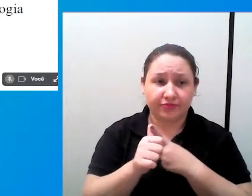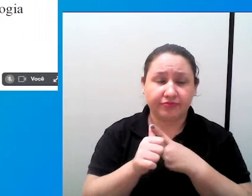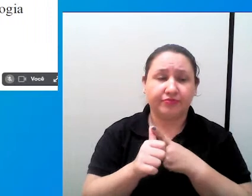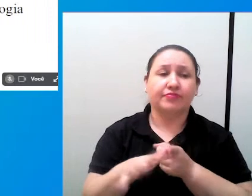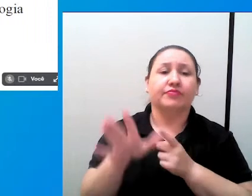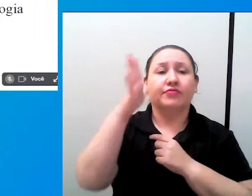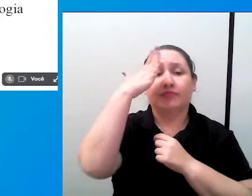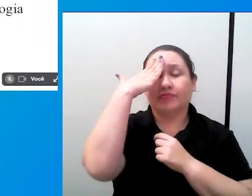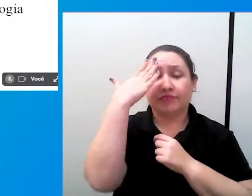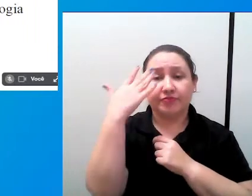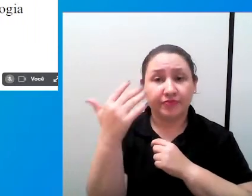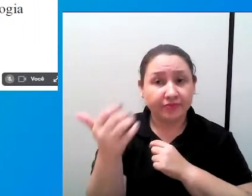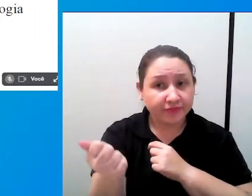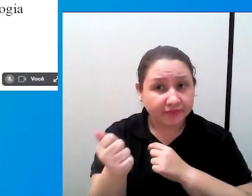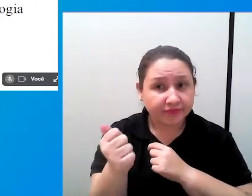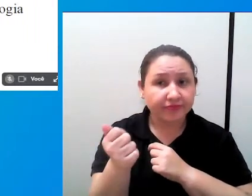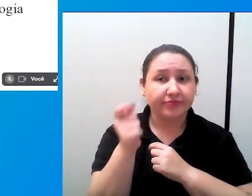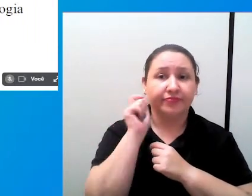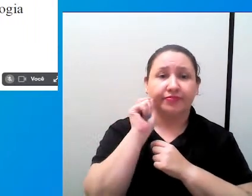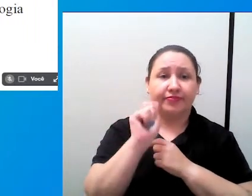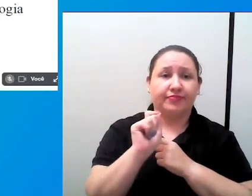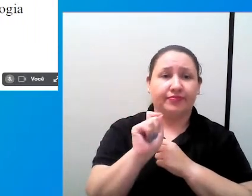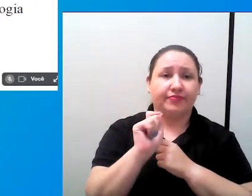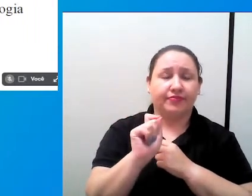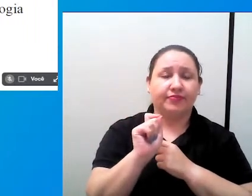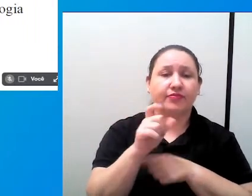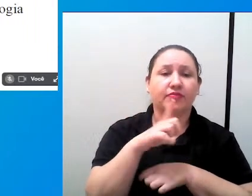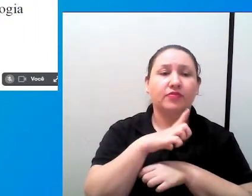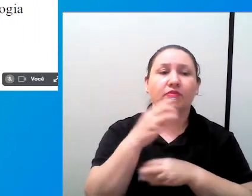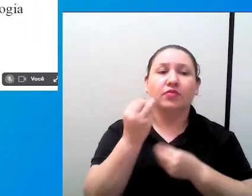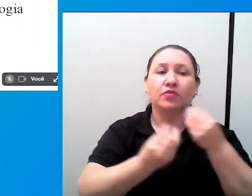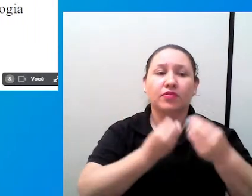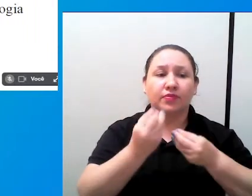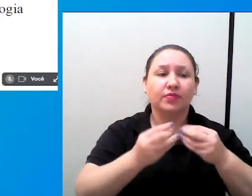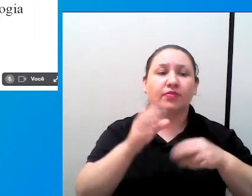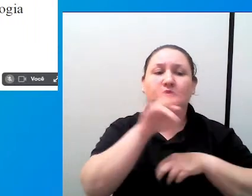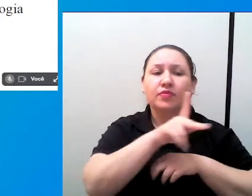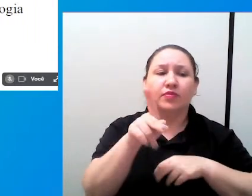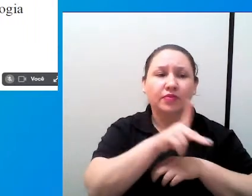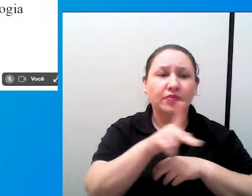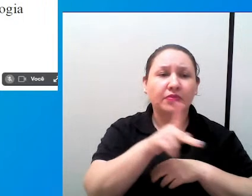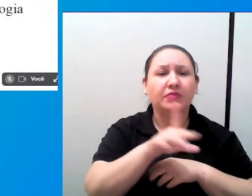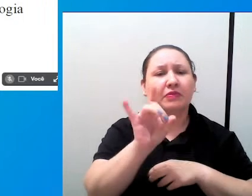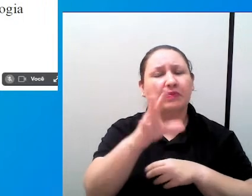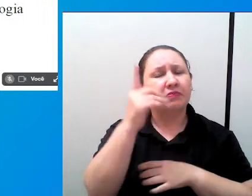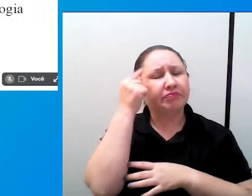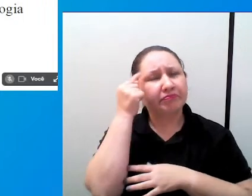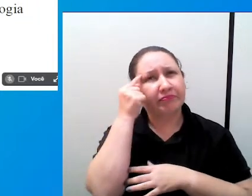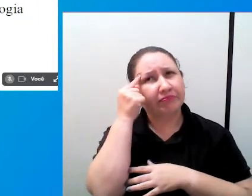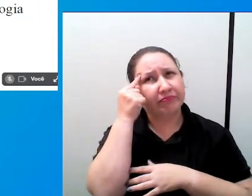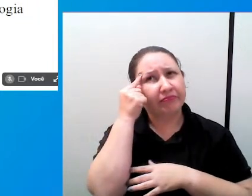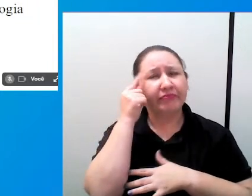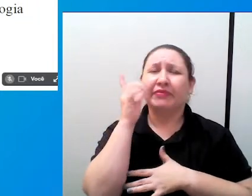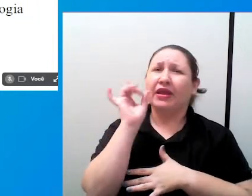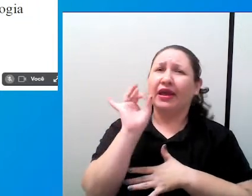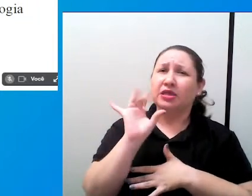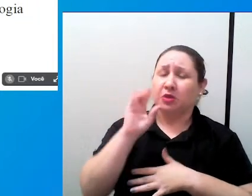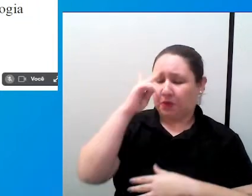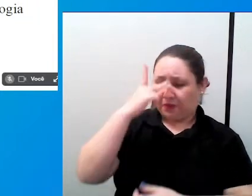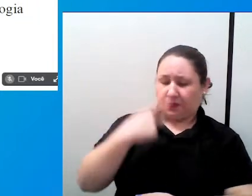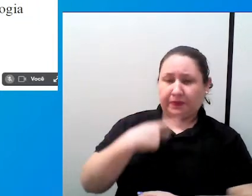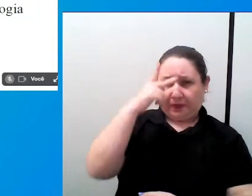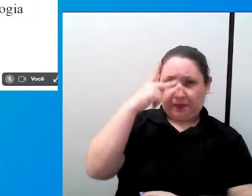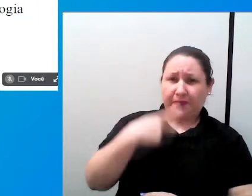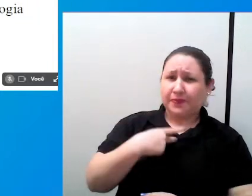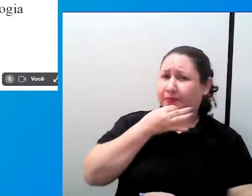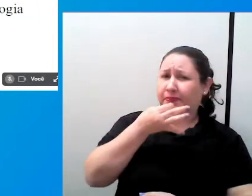formação, que trabalha multidisciplinaridade, faz com que o professor não fique nas suas caixinhas. Ele saia para a disciplinaridade, em